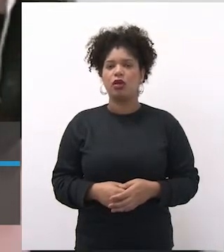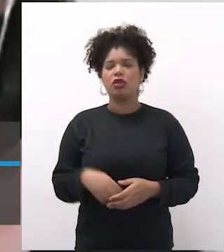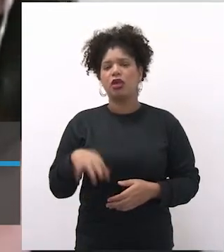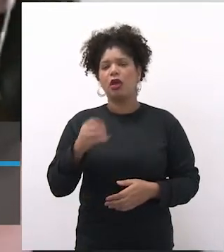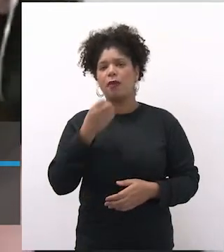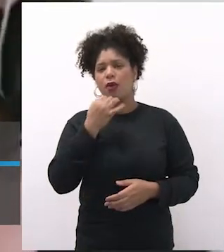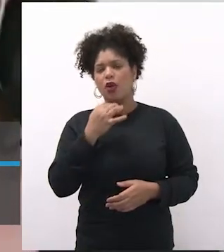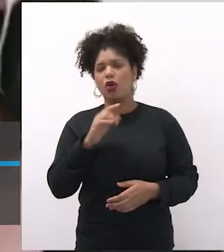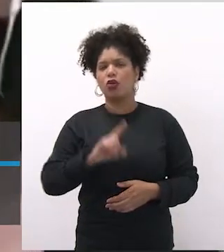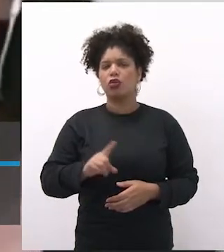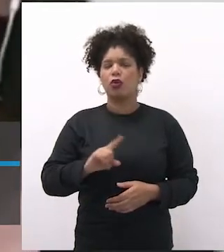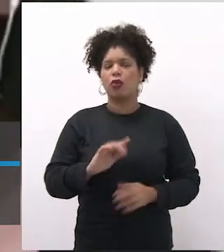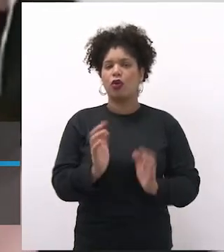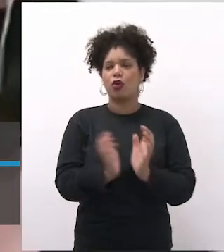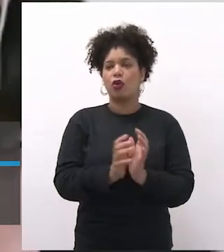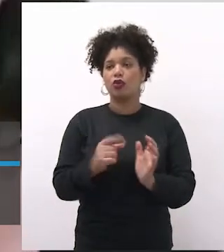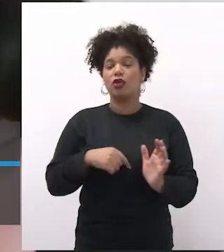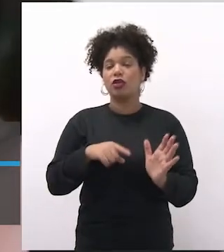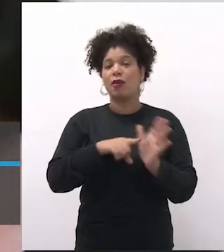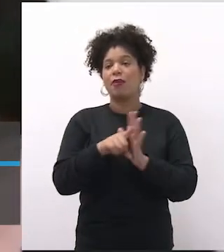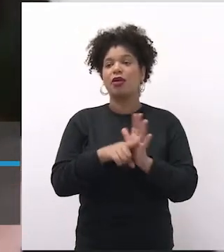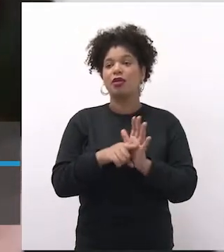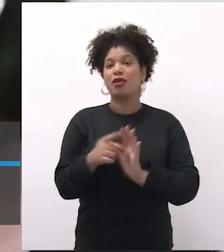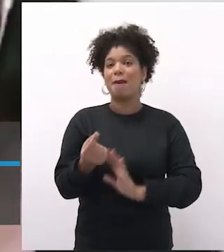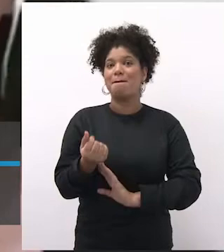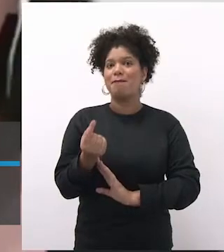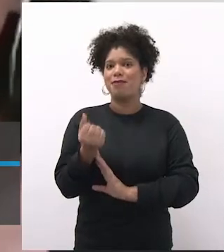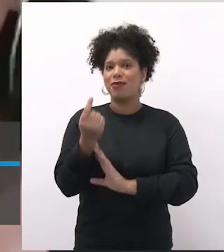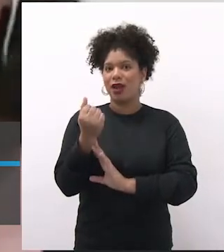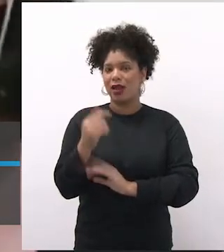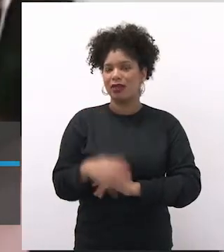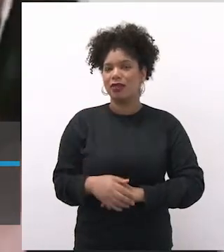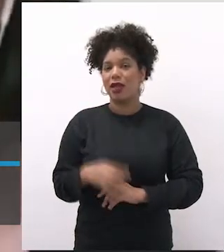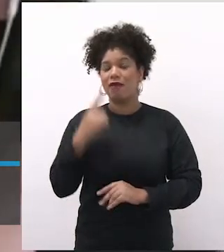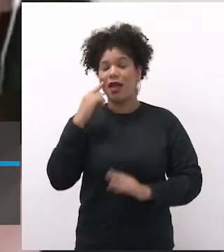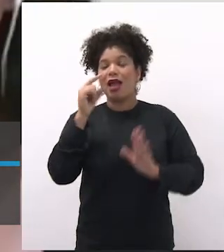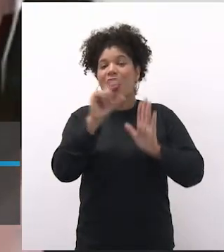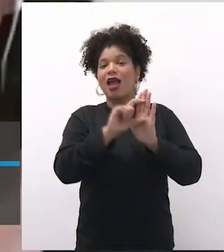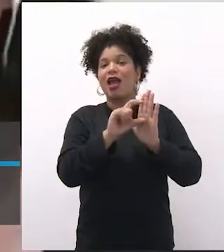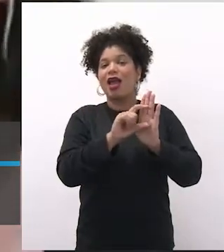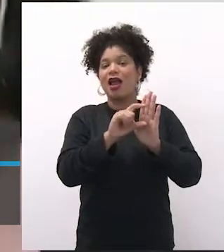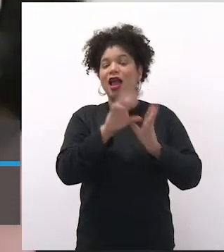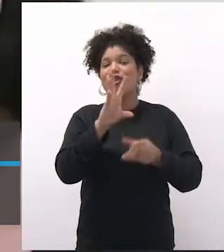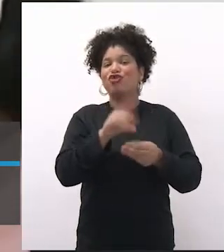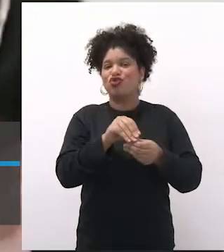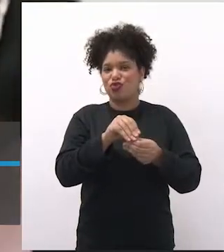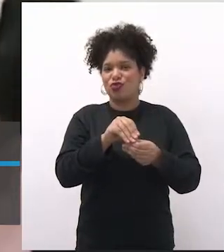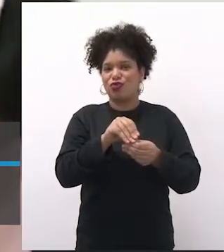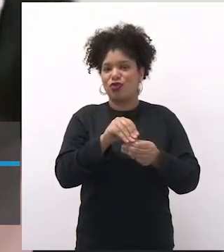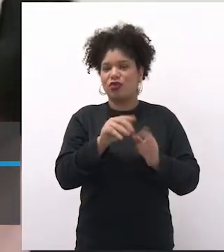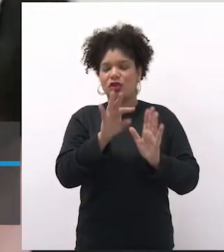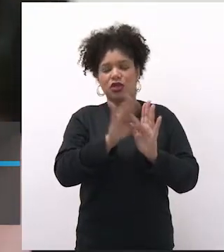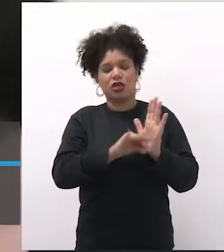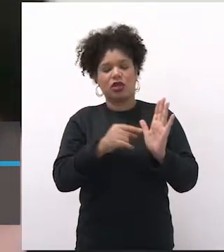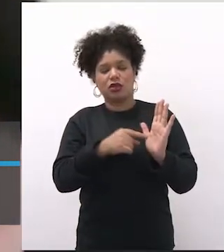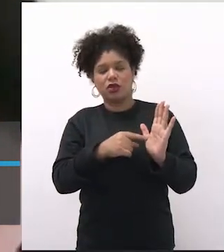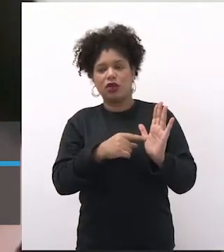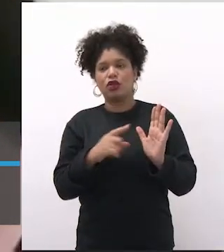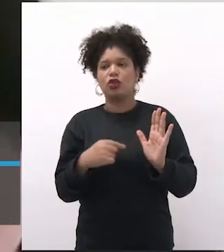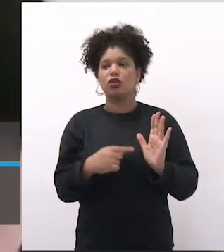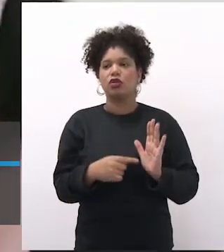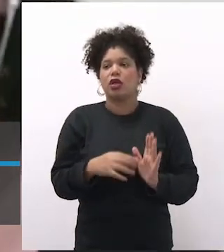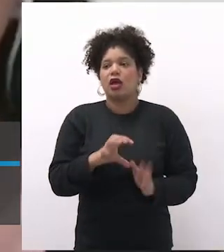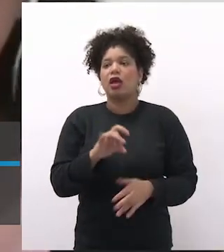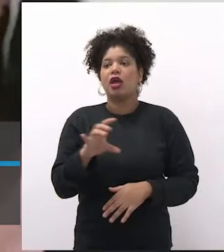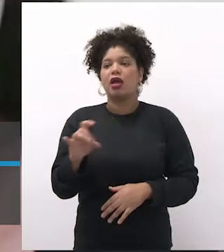né? A gente pesquisa preço por meio da sinopse, a gente discute entre a gente as predileções, claro que cada um tem